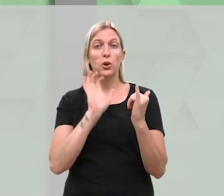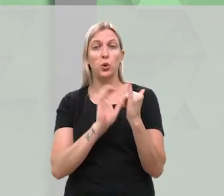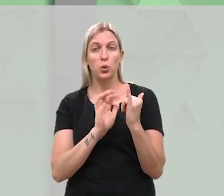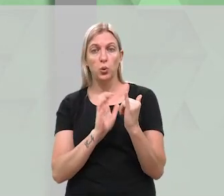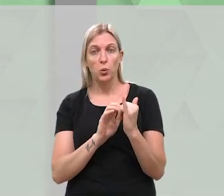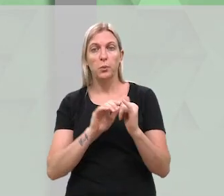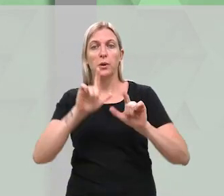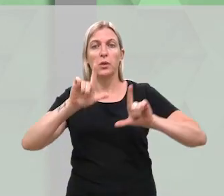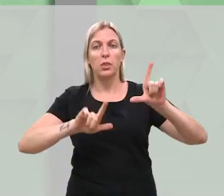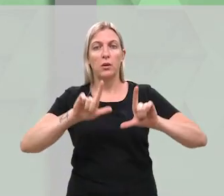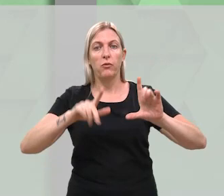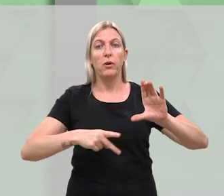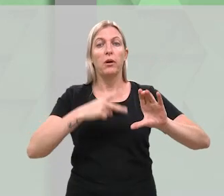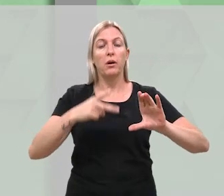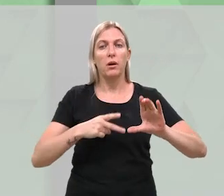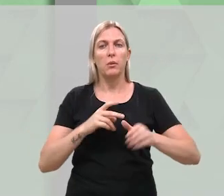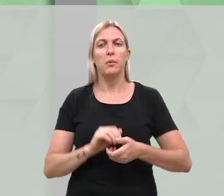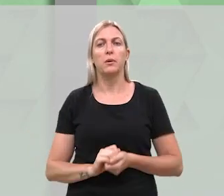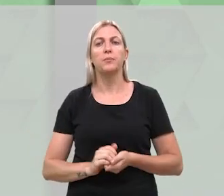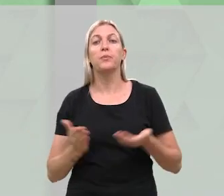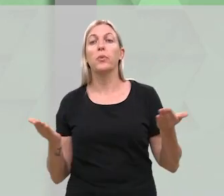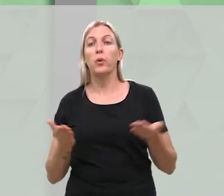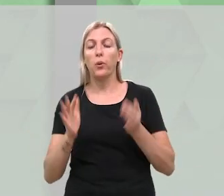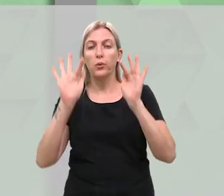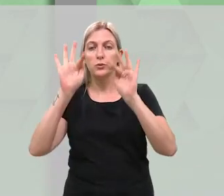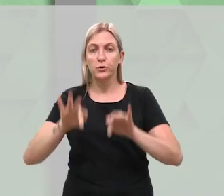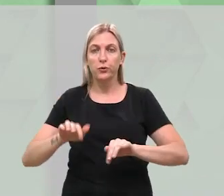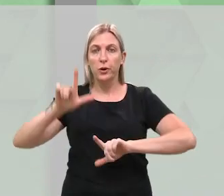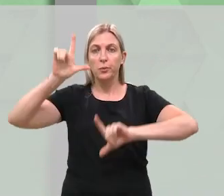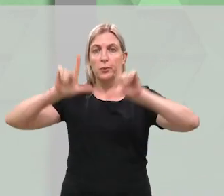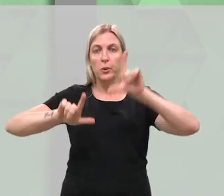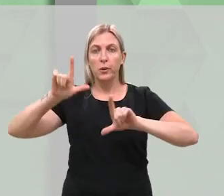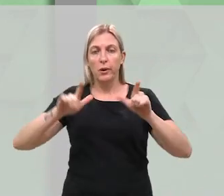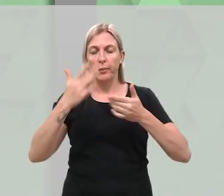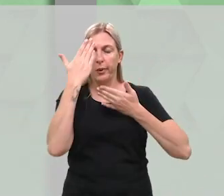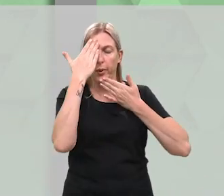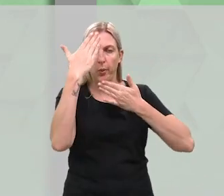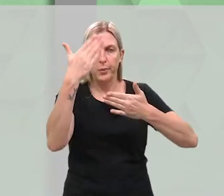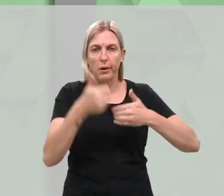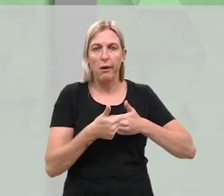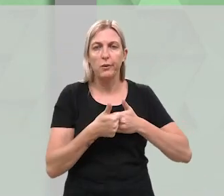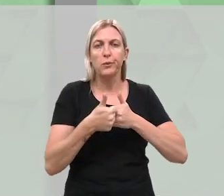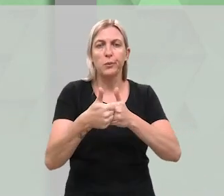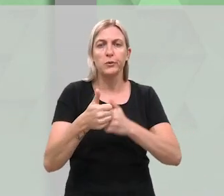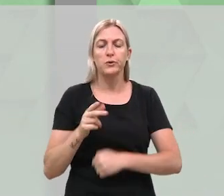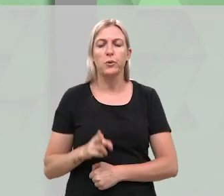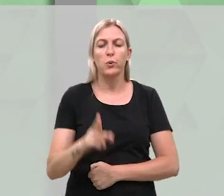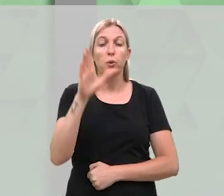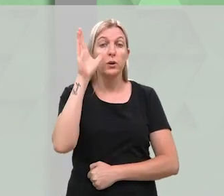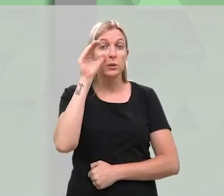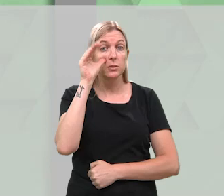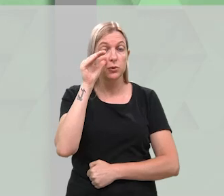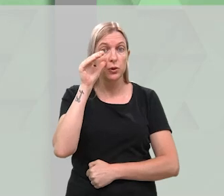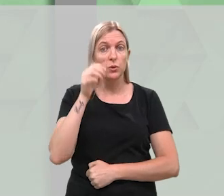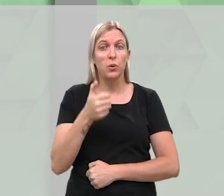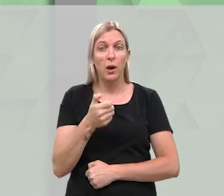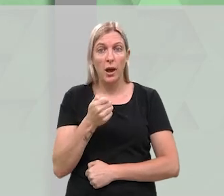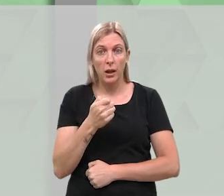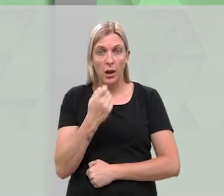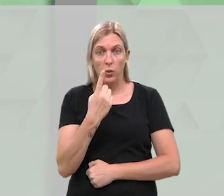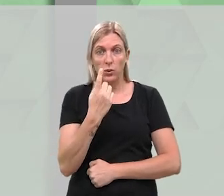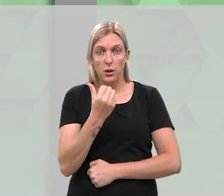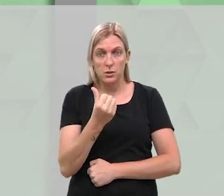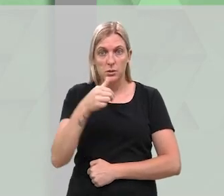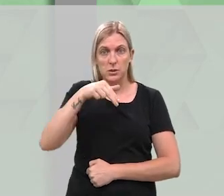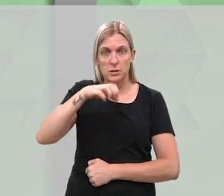acompanhadas na íntrega no canal do YouTube da TV Câmara. Hoje, a gente fica por aqui. Obrigado pela companhia. Siga acompanhando a nossa